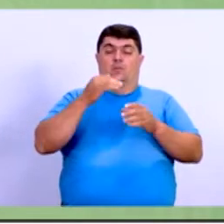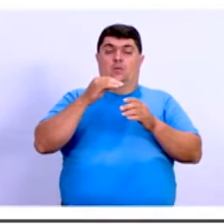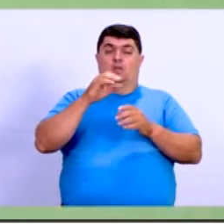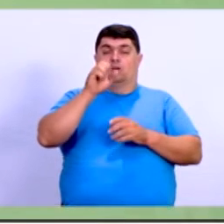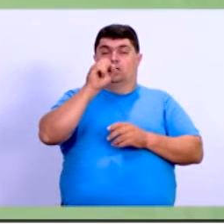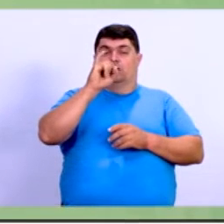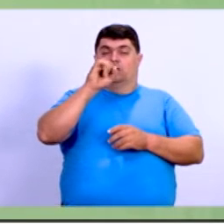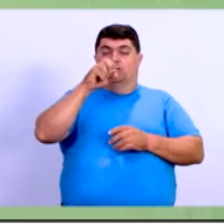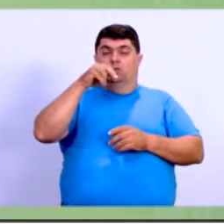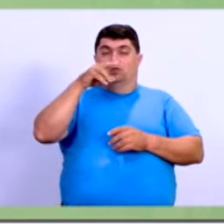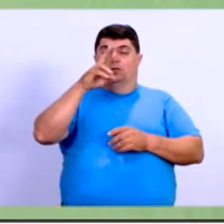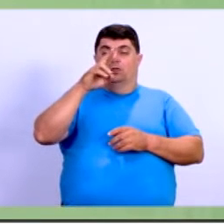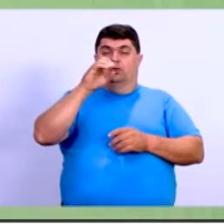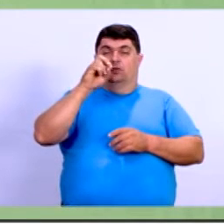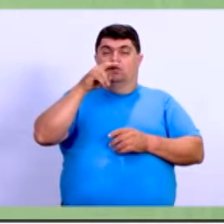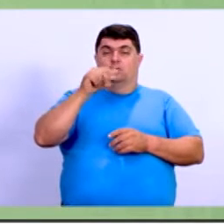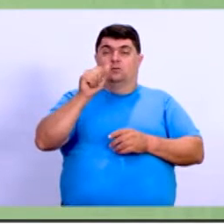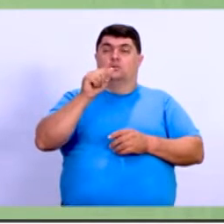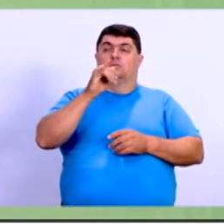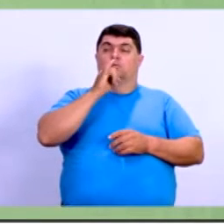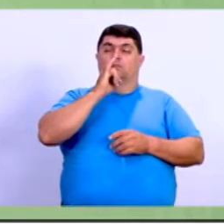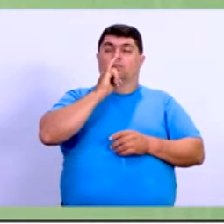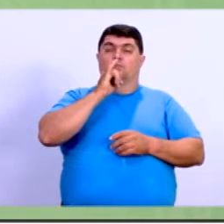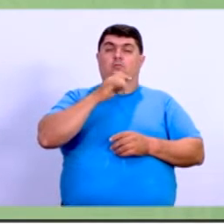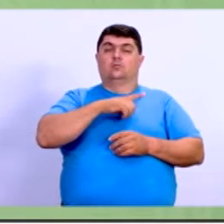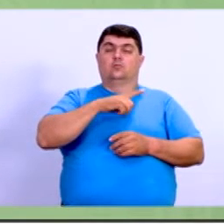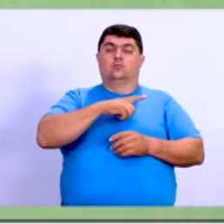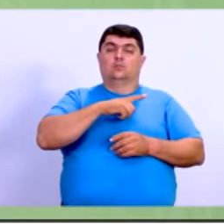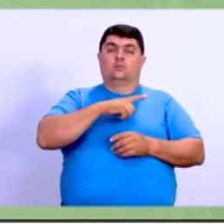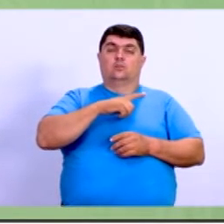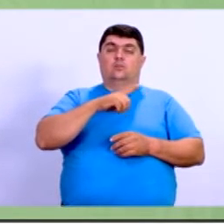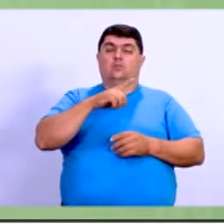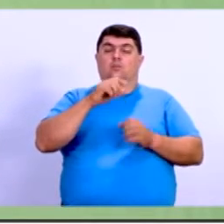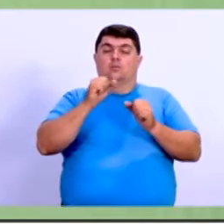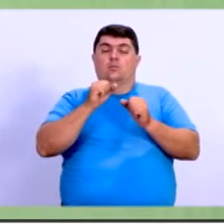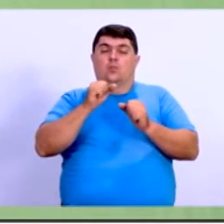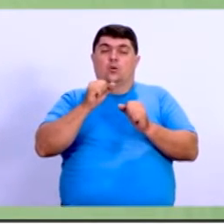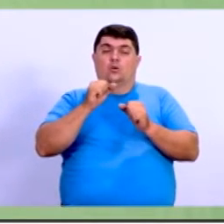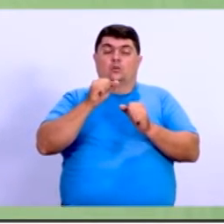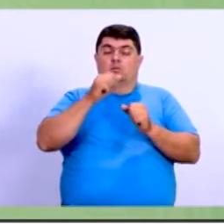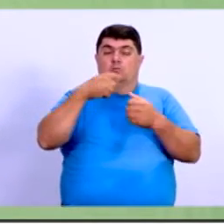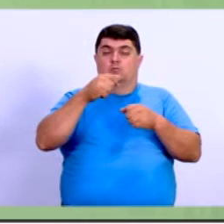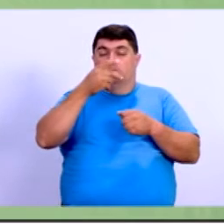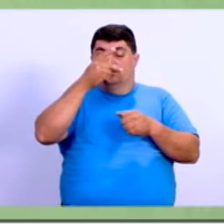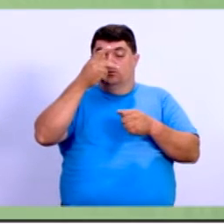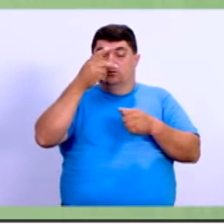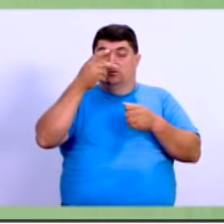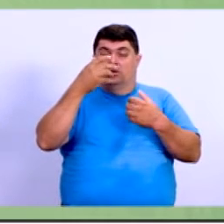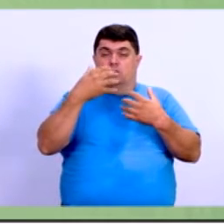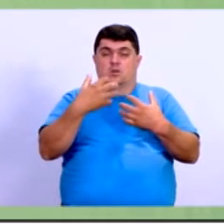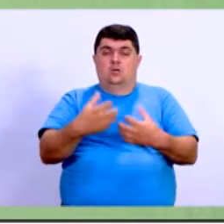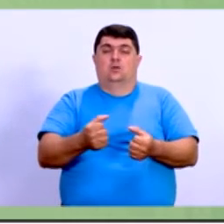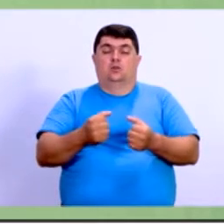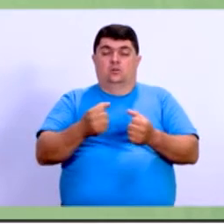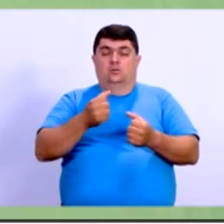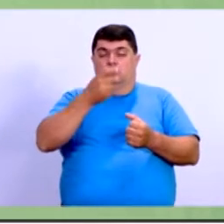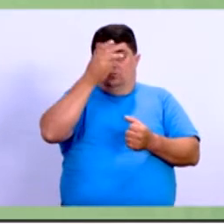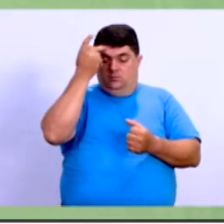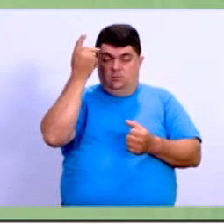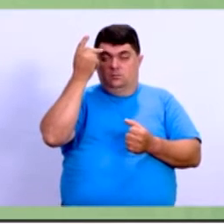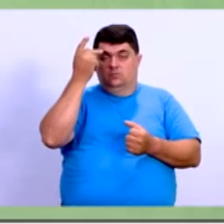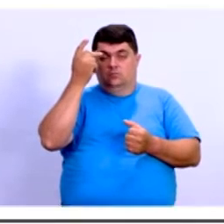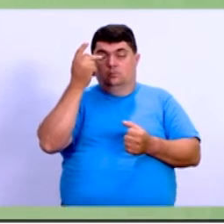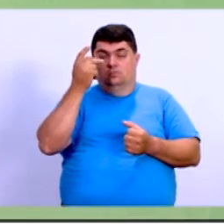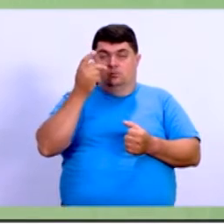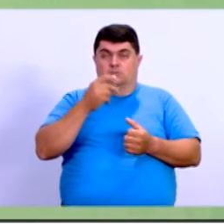síncrona, eu tenho o fato de que o destinatário precisa primeiro aceitar a mensagem antes de continuar o